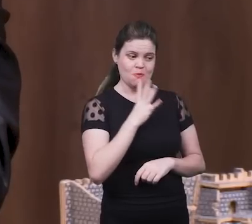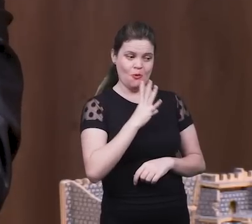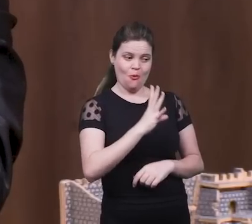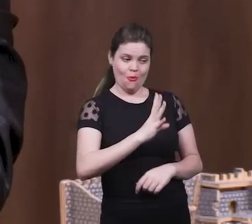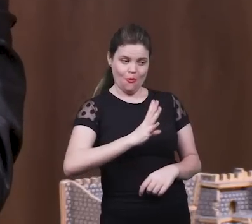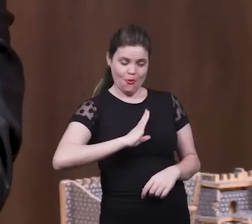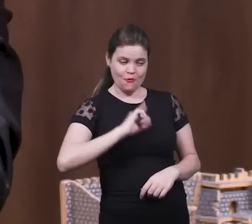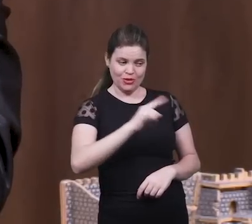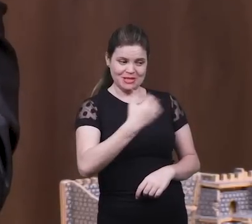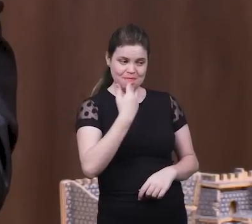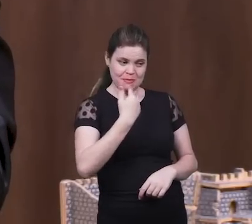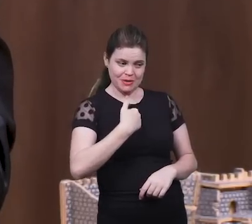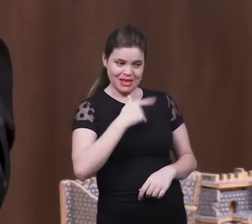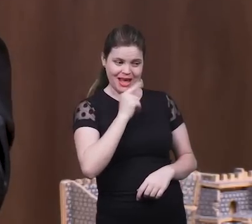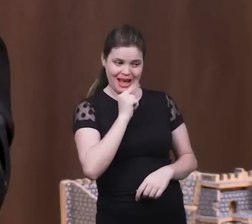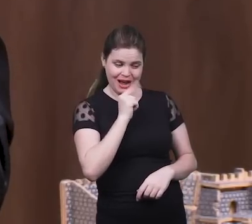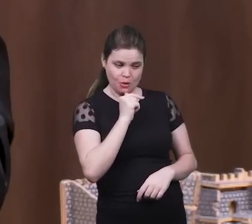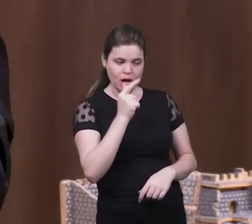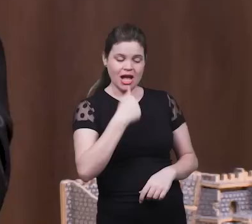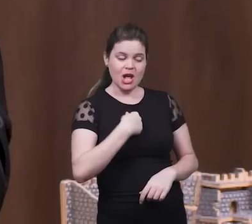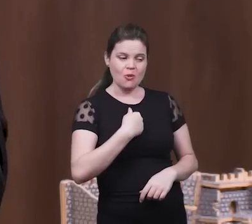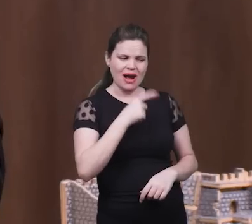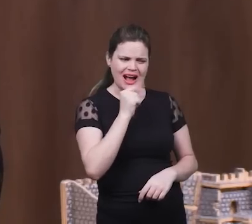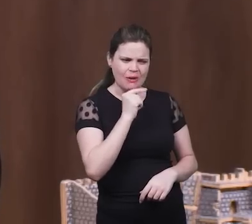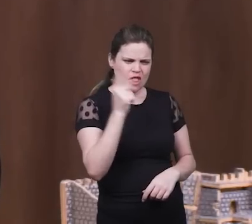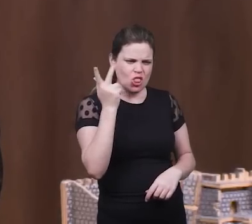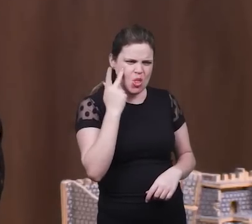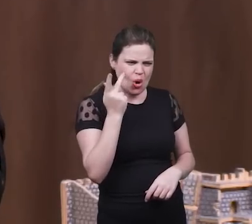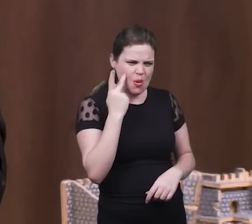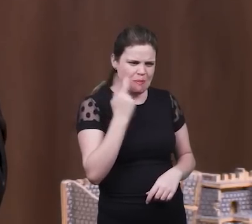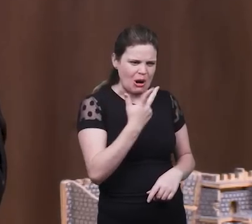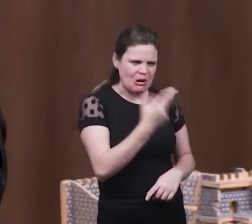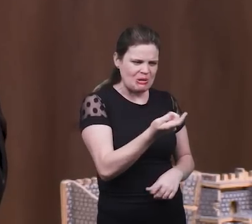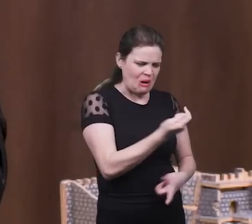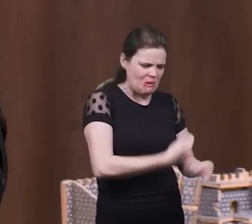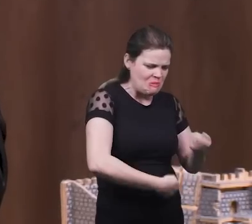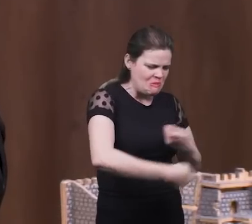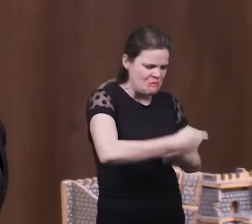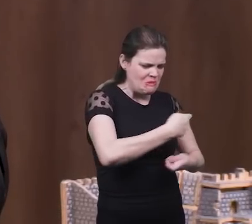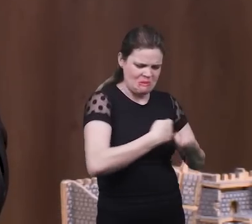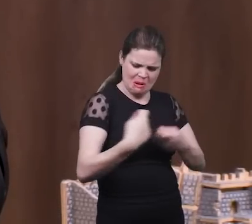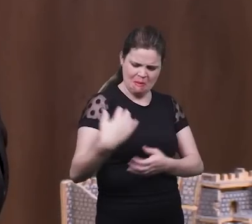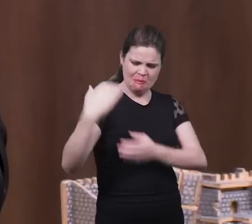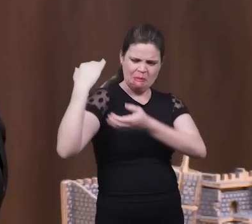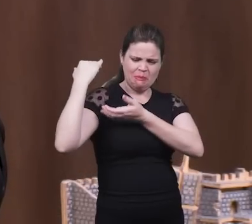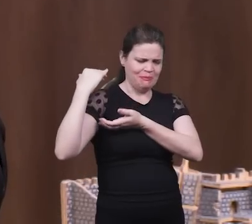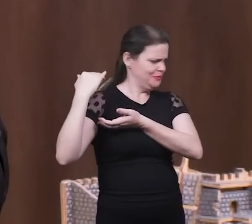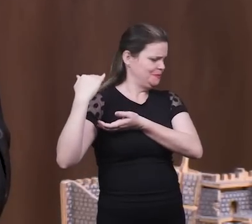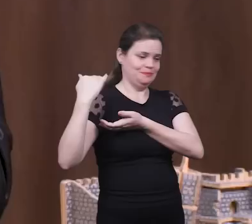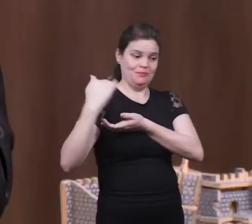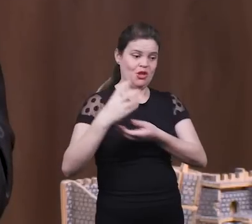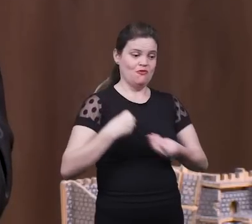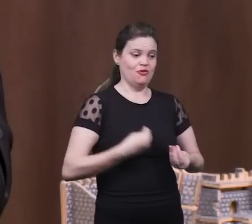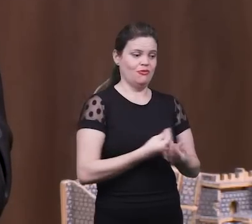que seria uma fonte a jorrar no teu coração. Então o Senhor mostrando